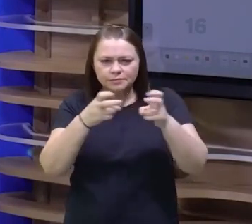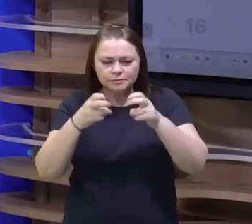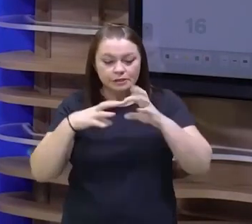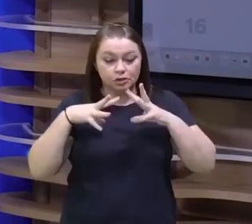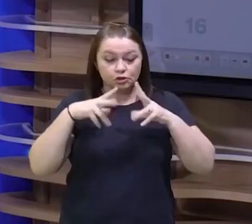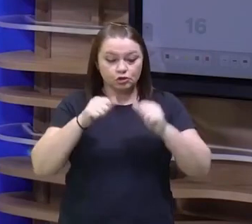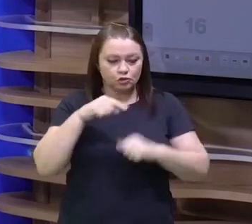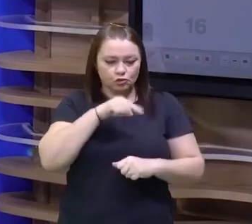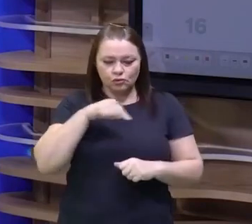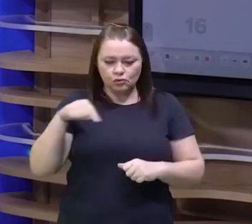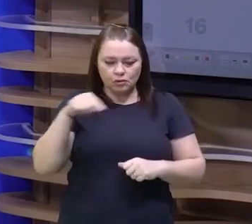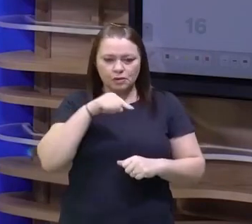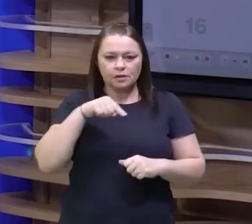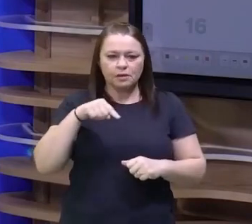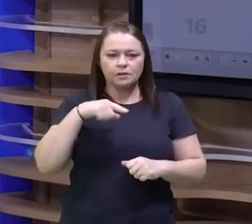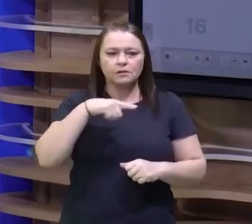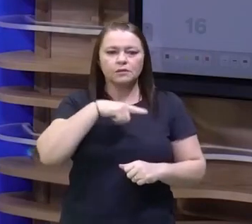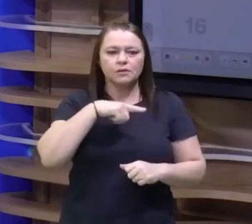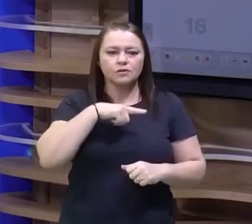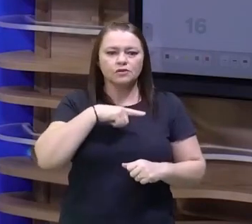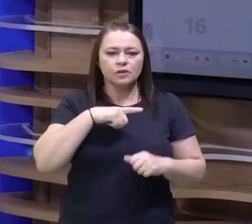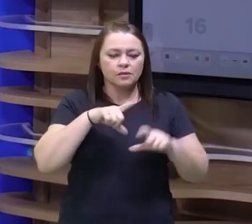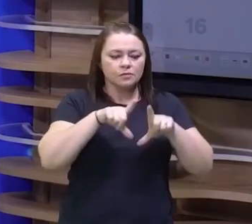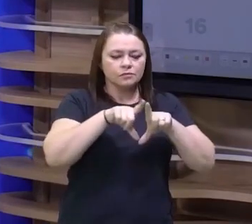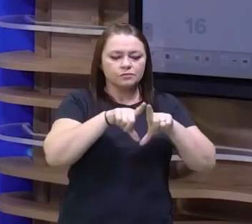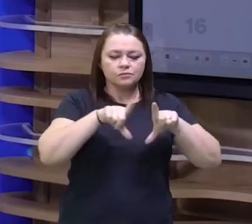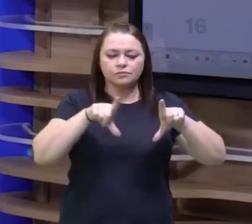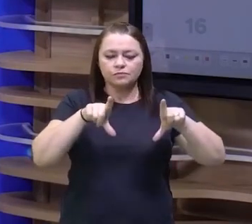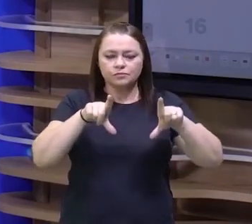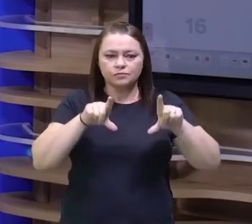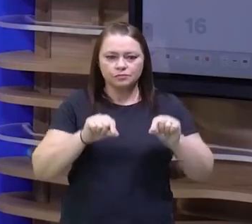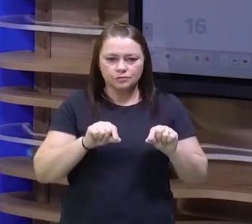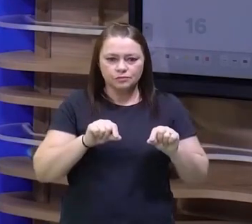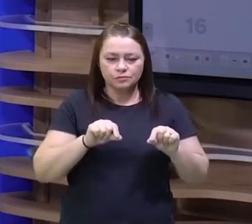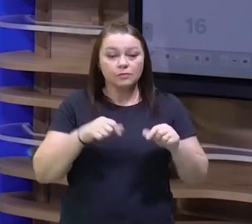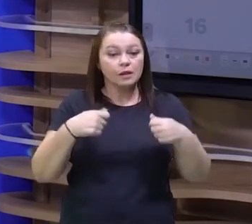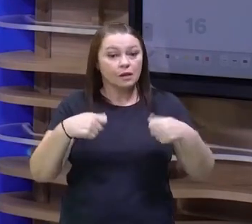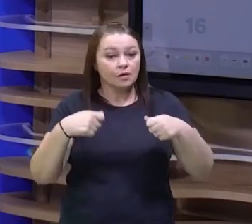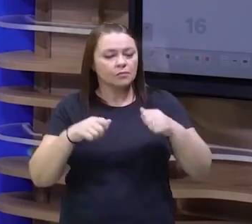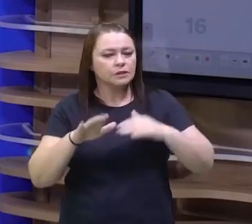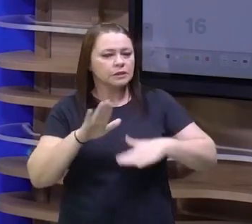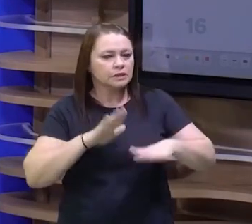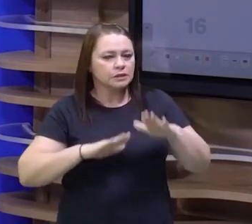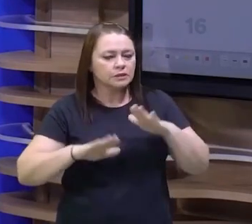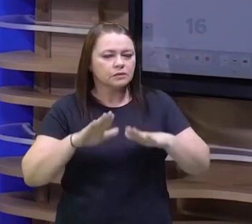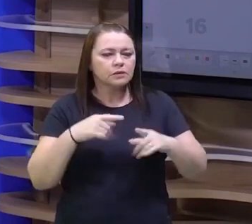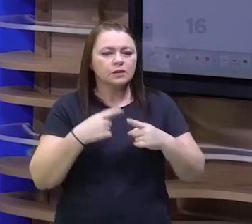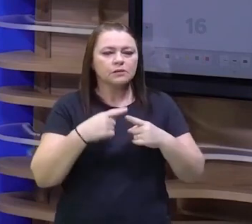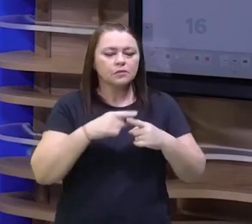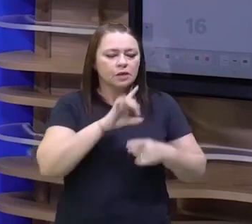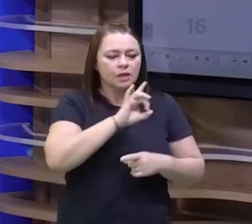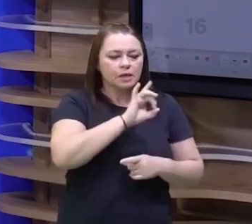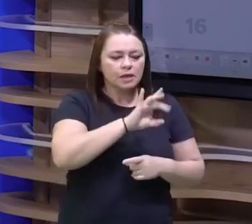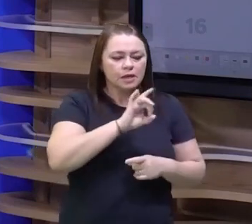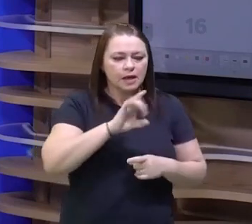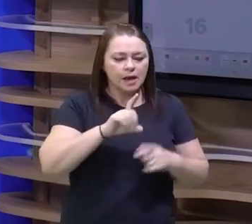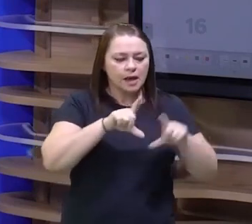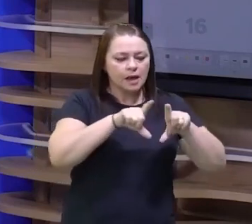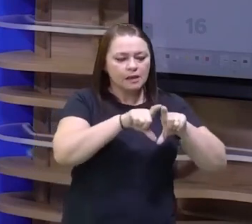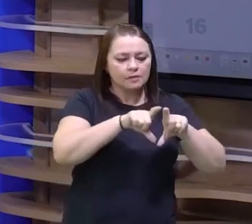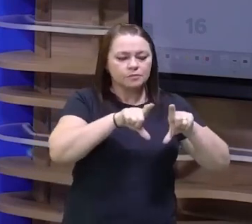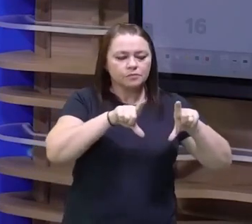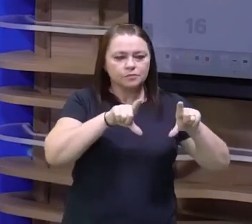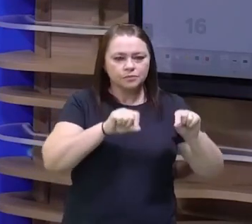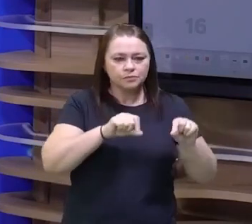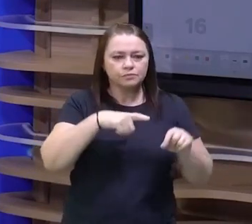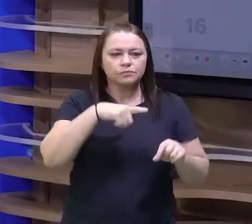que eu falei, nós temos os quadriláteros, tá certo? Então temos que tomar cuidado. Cada quadrilátero tem uma característica